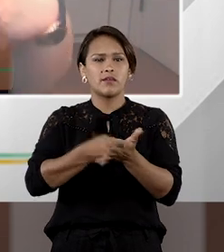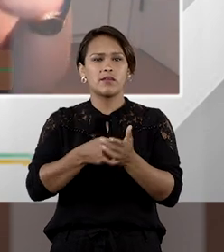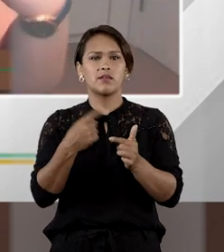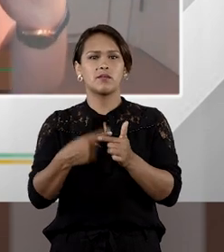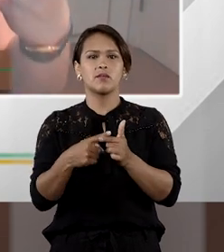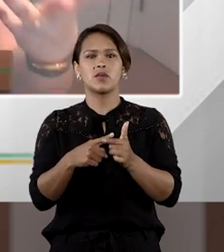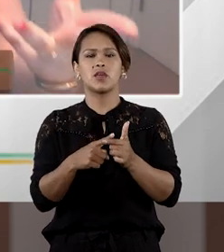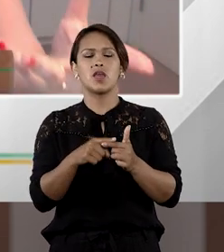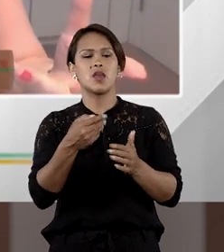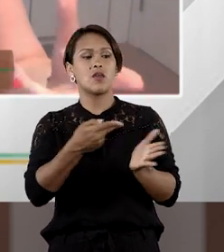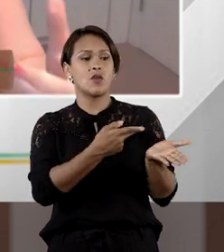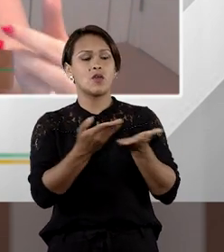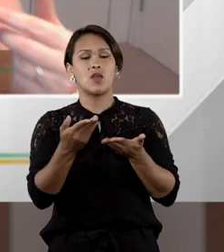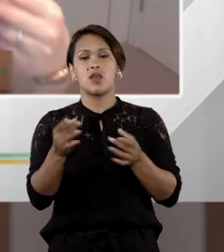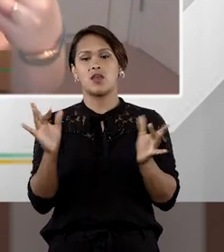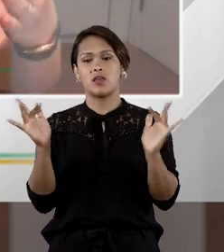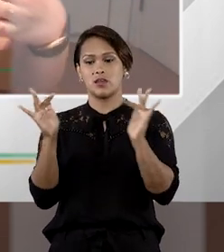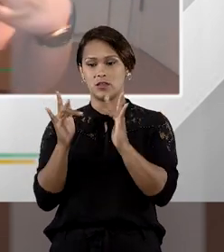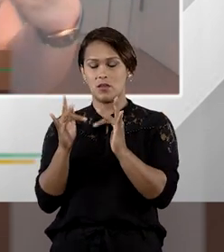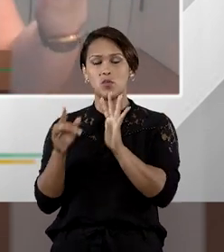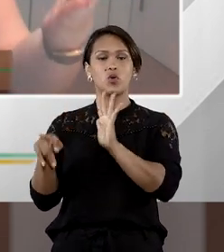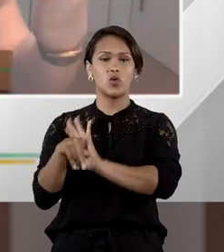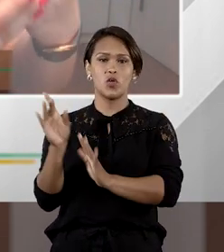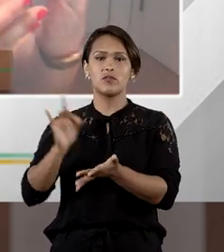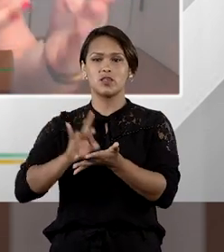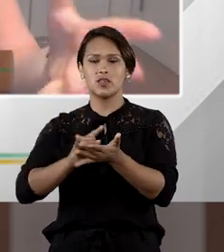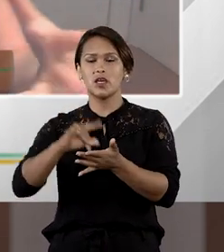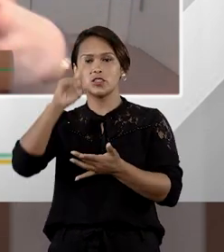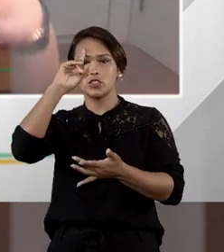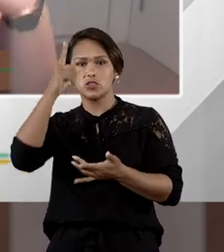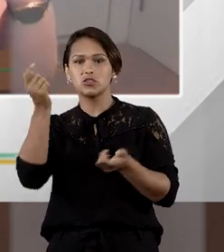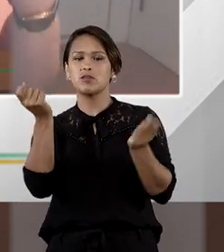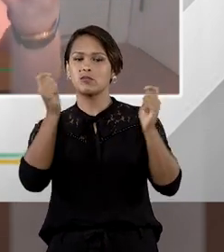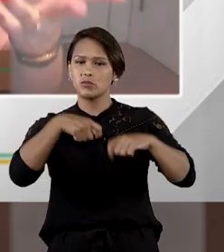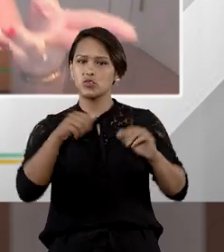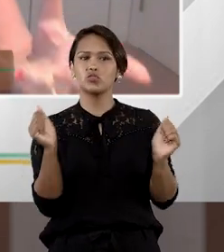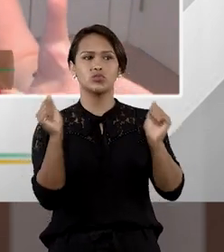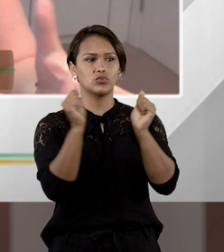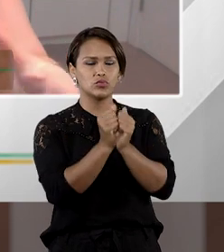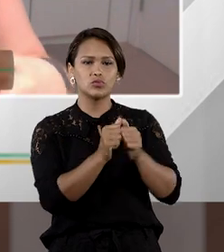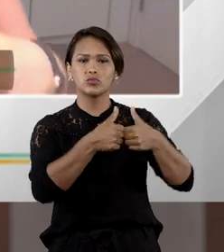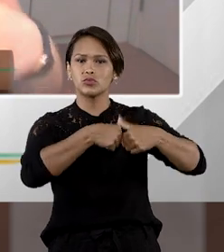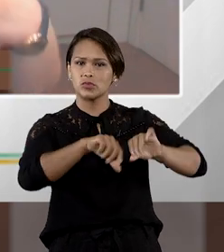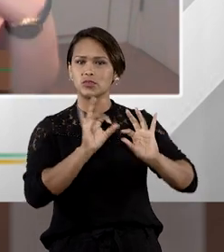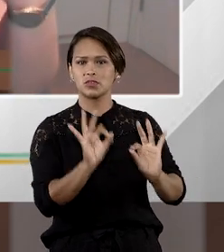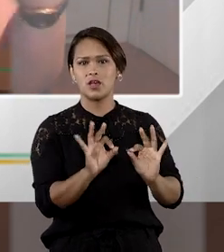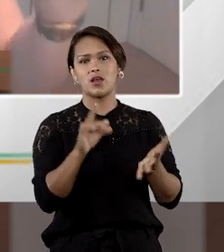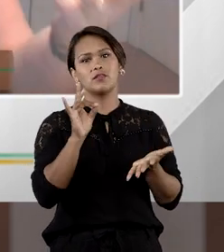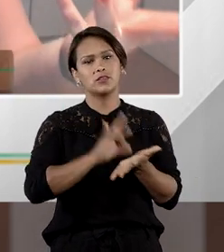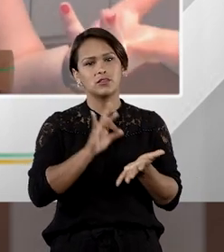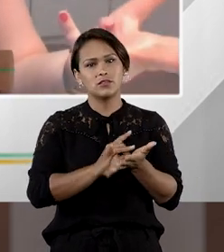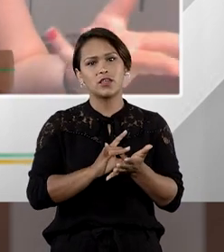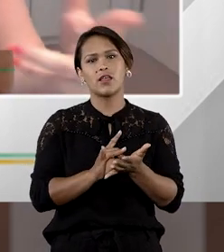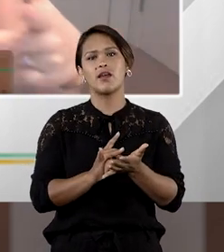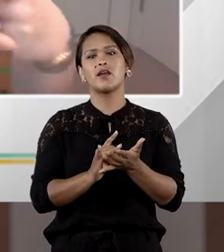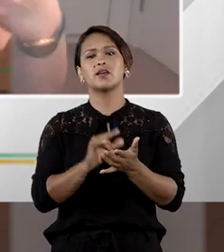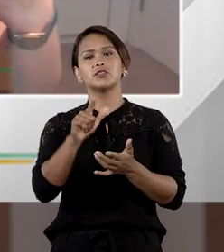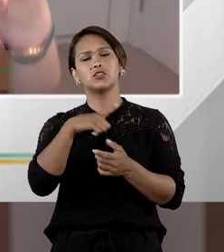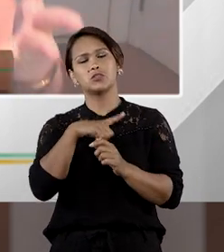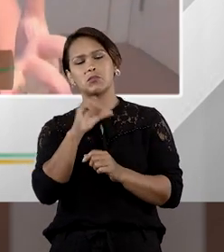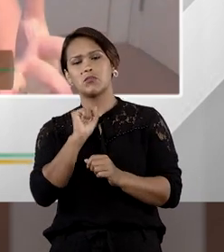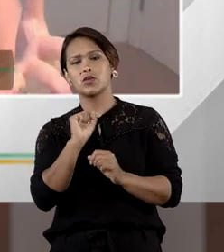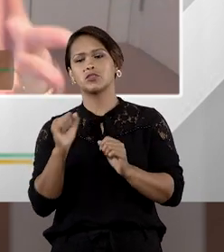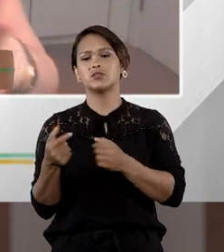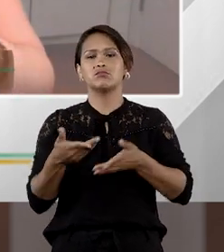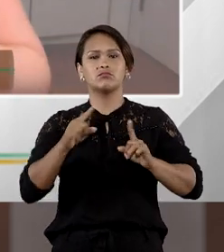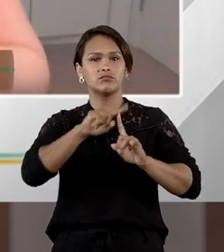Então, uma demonstração do relacionamento, de que na data provável da concepção eles realmente tiveram essa interação frutífera que pode ter